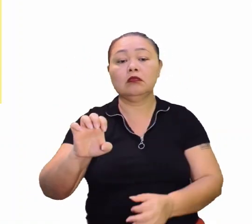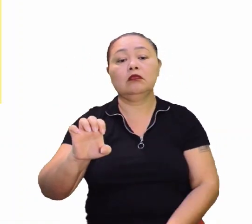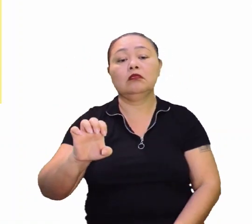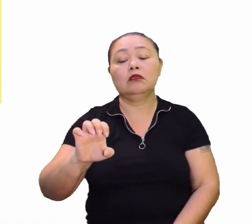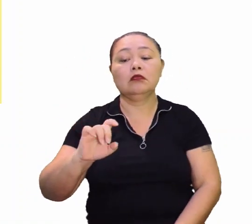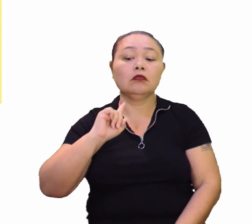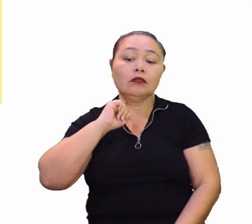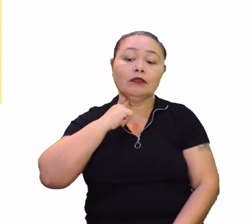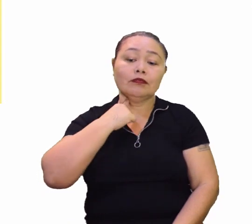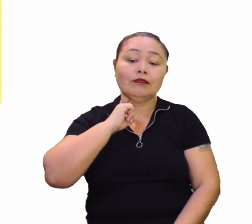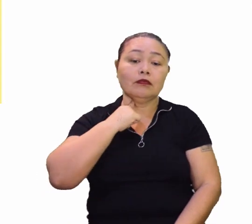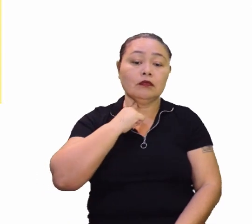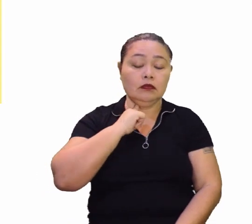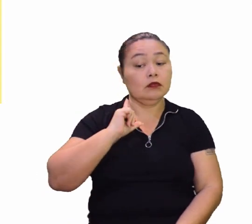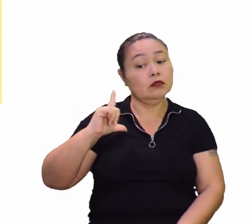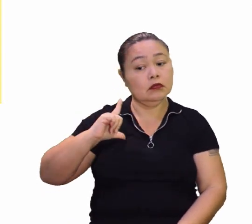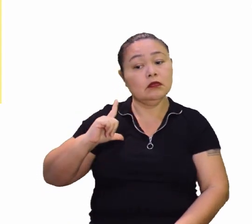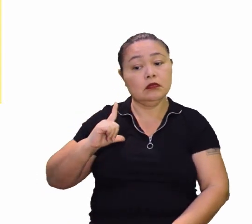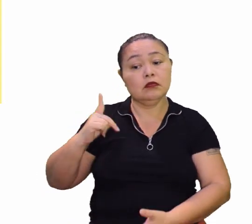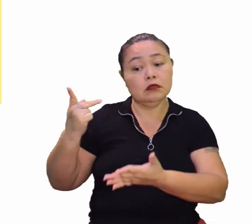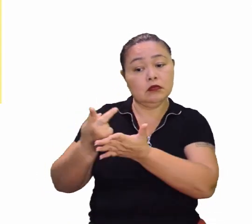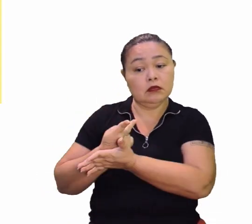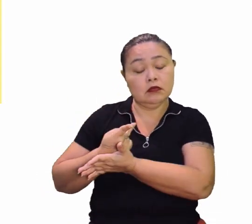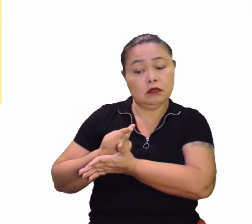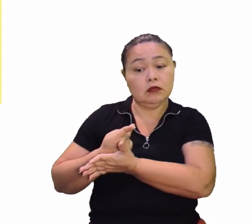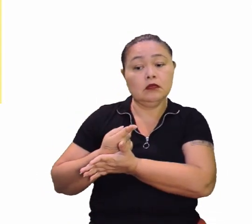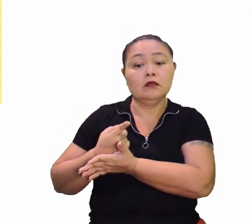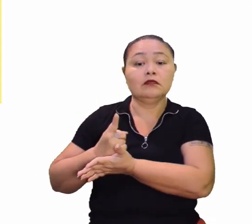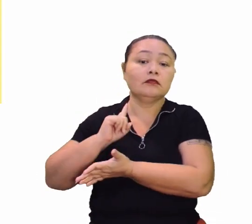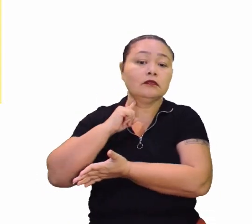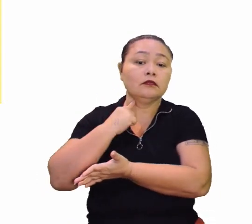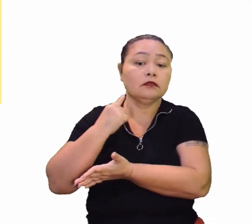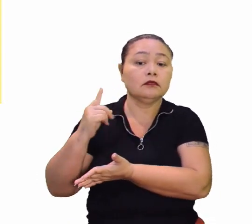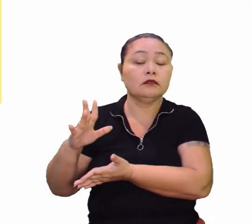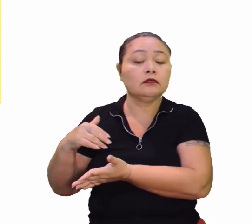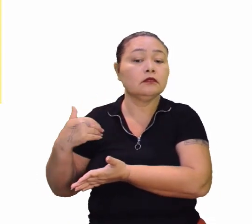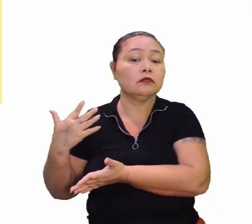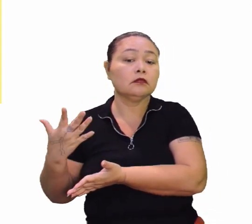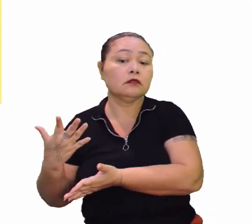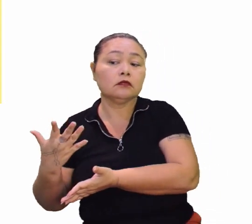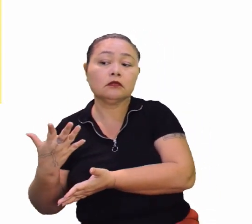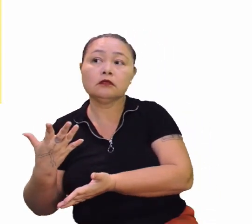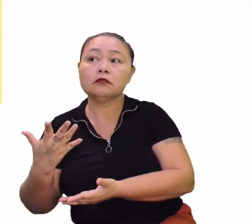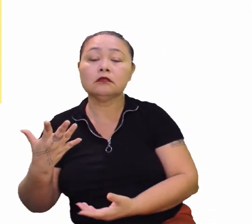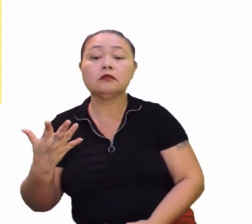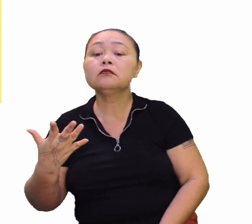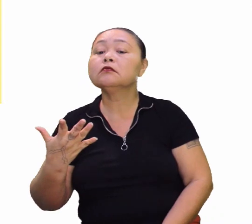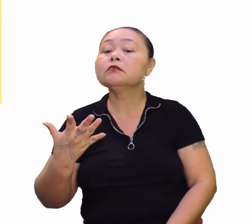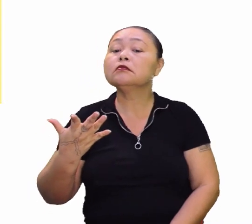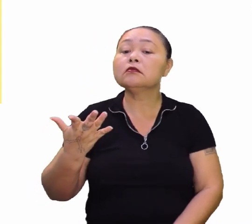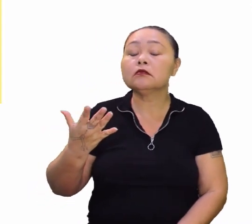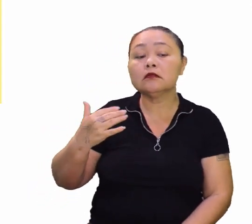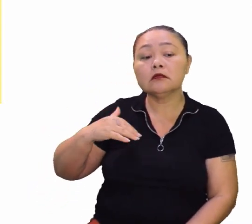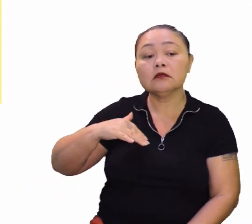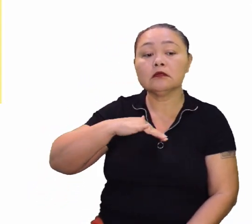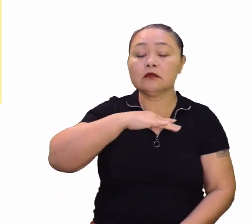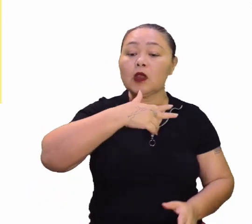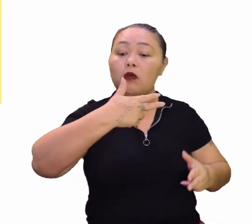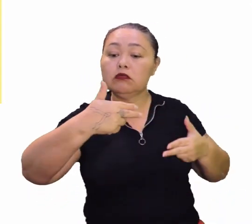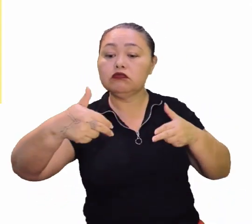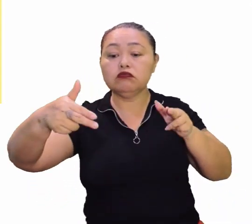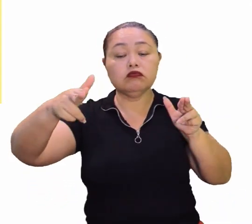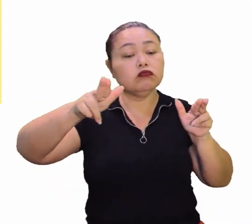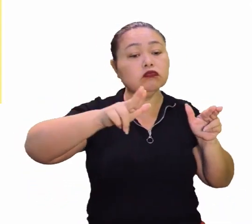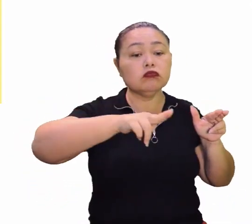distantes das fontes onde ela ocorreu, as fontes poluidoras, pois as correntes